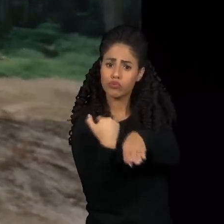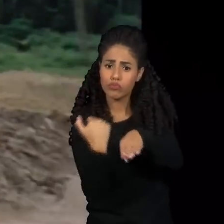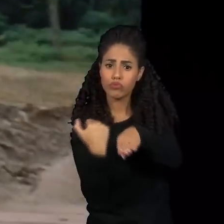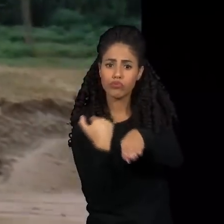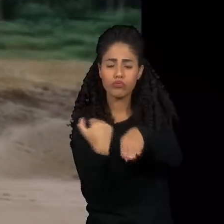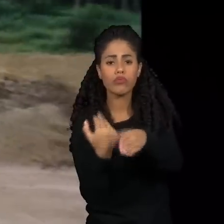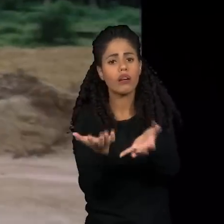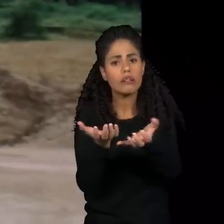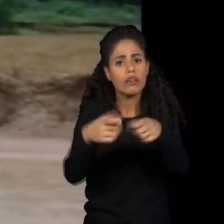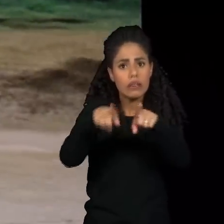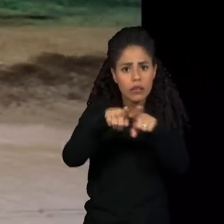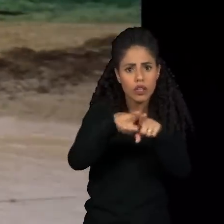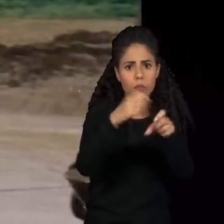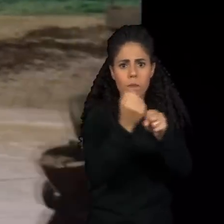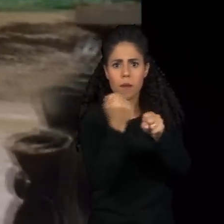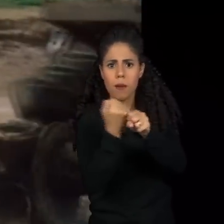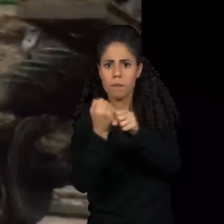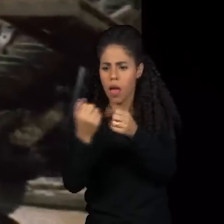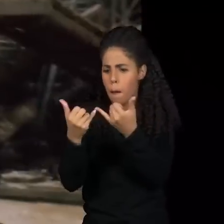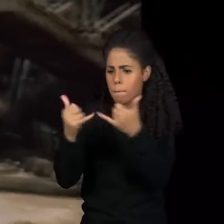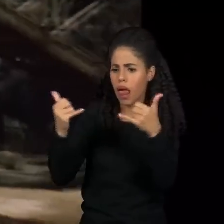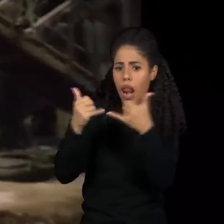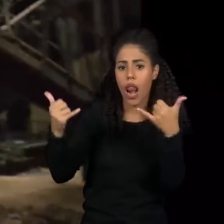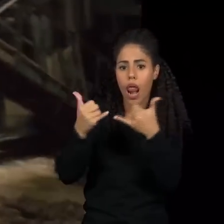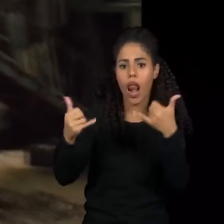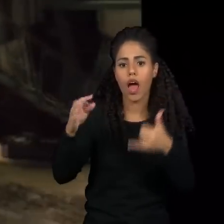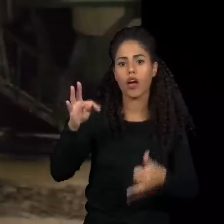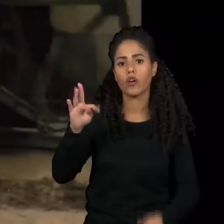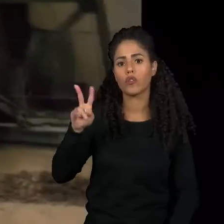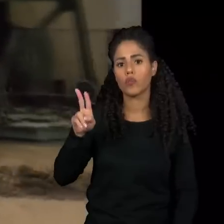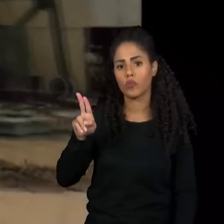e construindo usinas hidrelétricas como o Tucuruí.